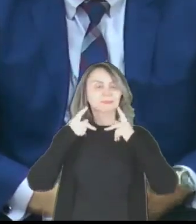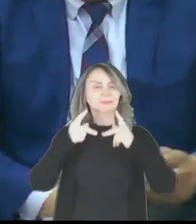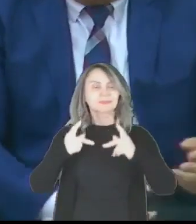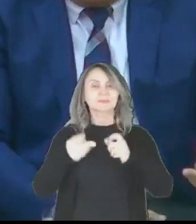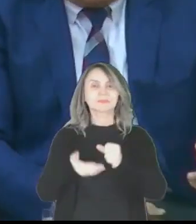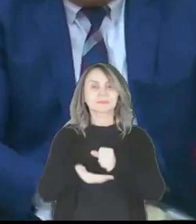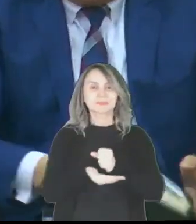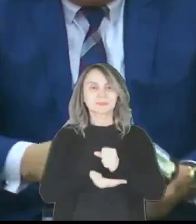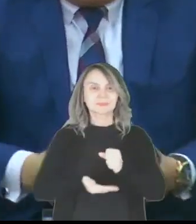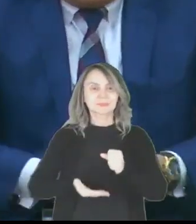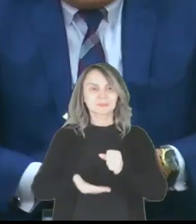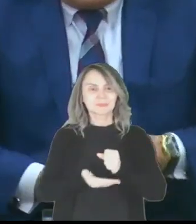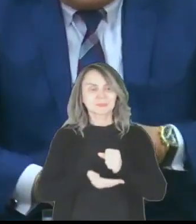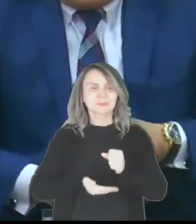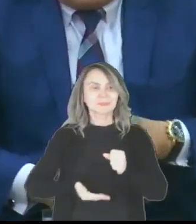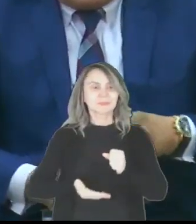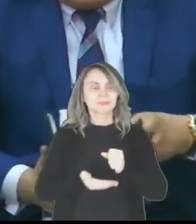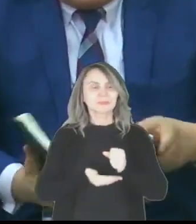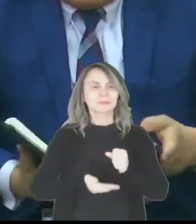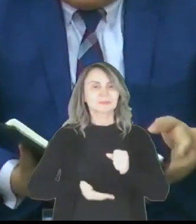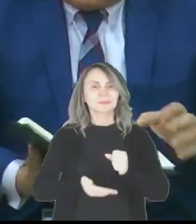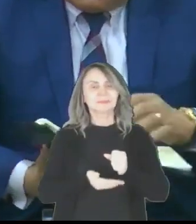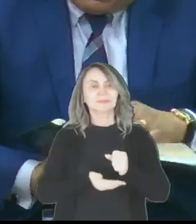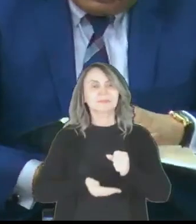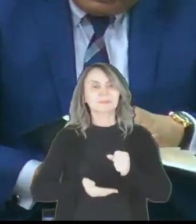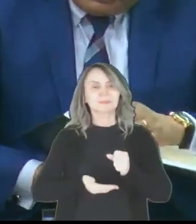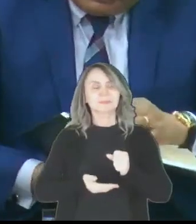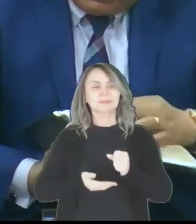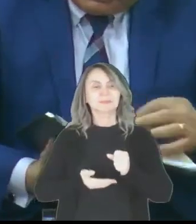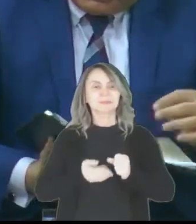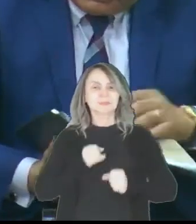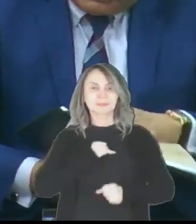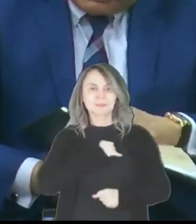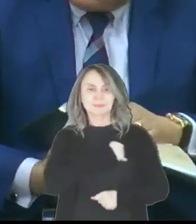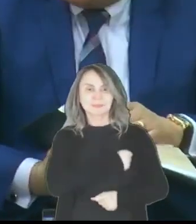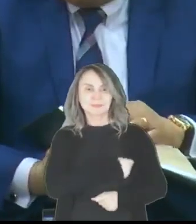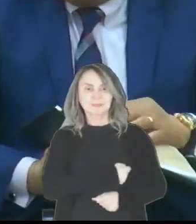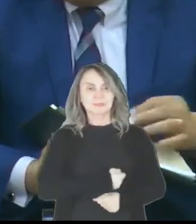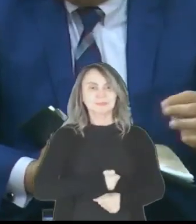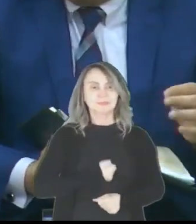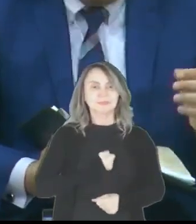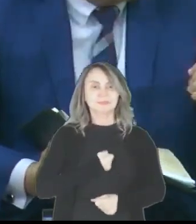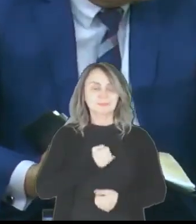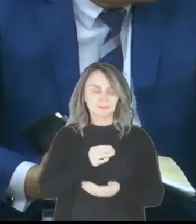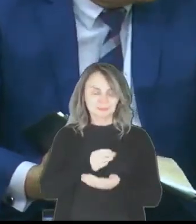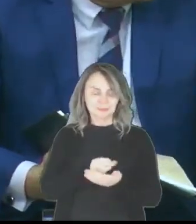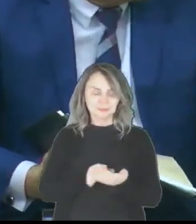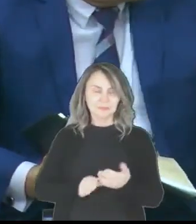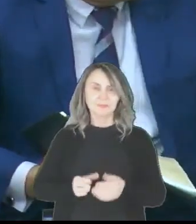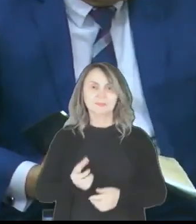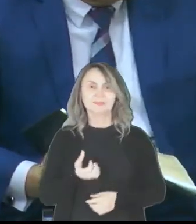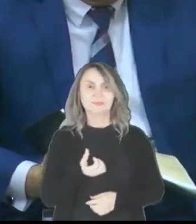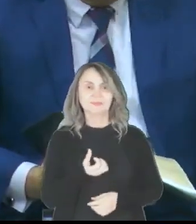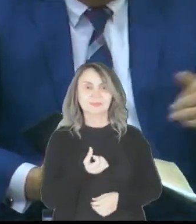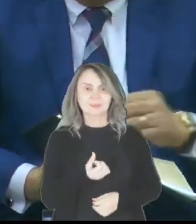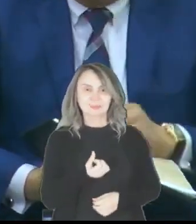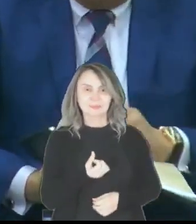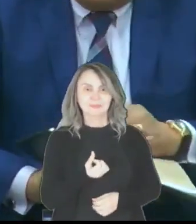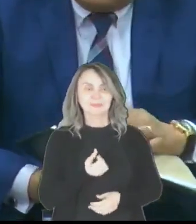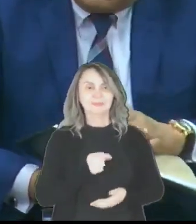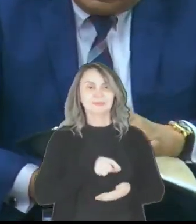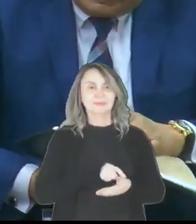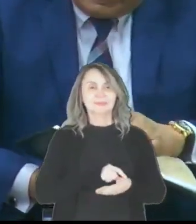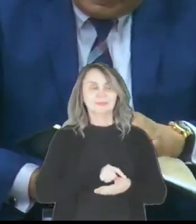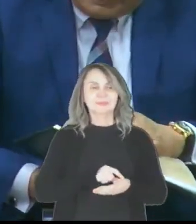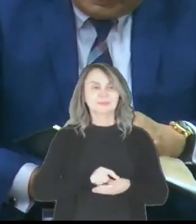no Evangelho segundo escreveu o evangelista São João, capítulo 6,